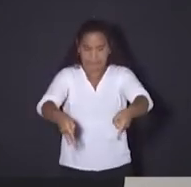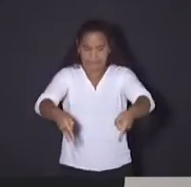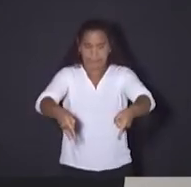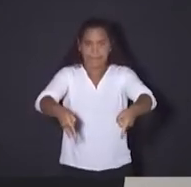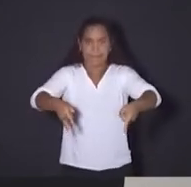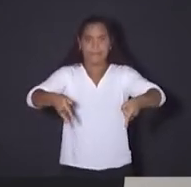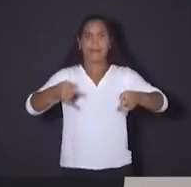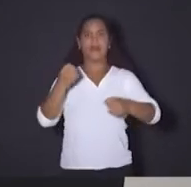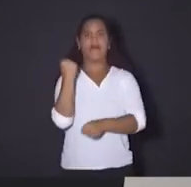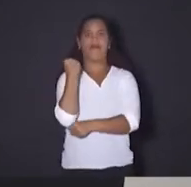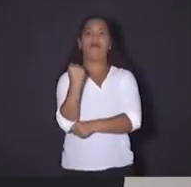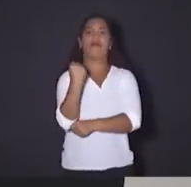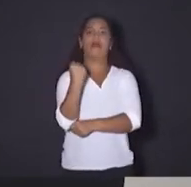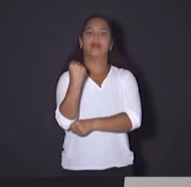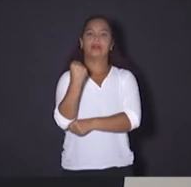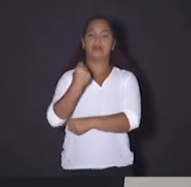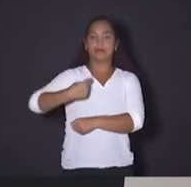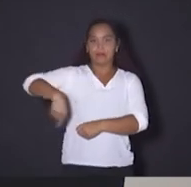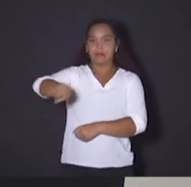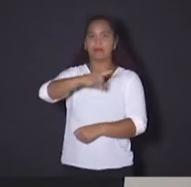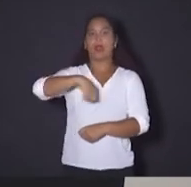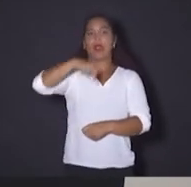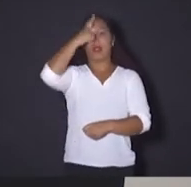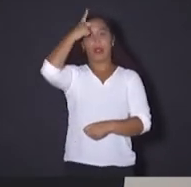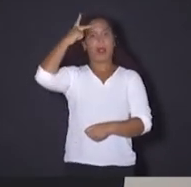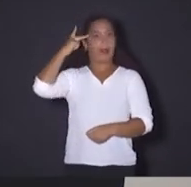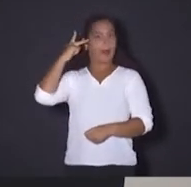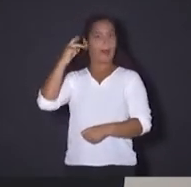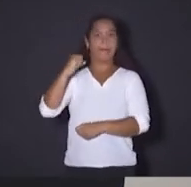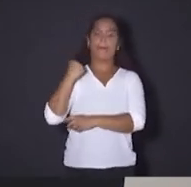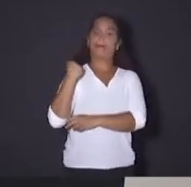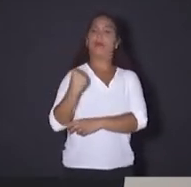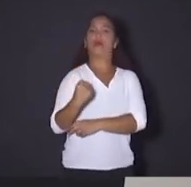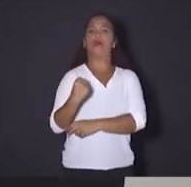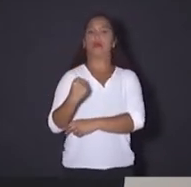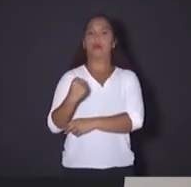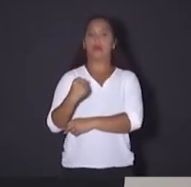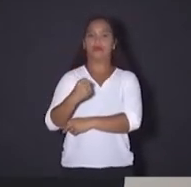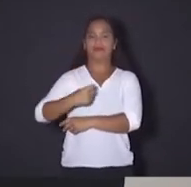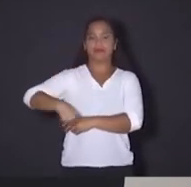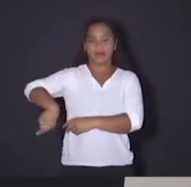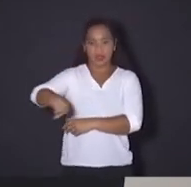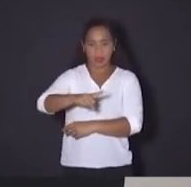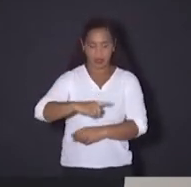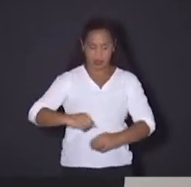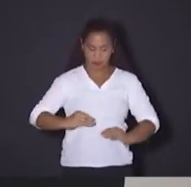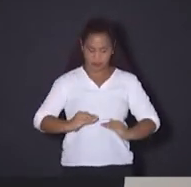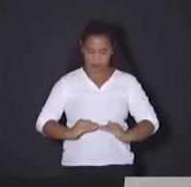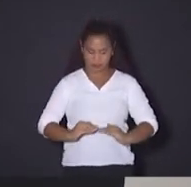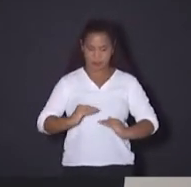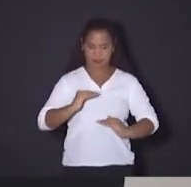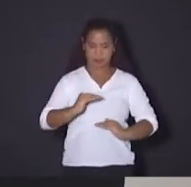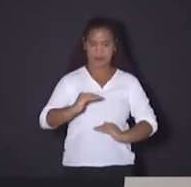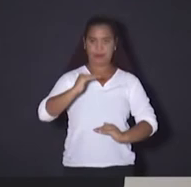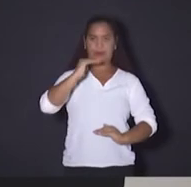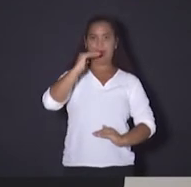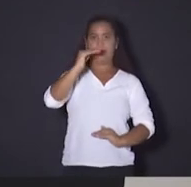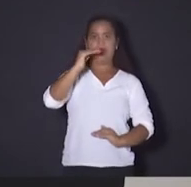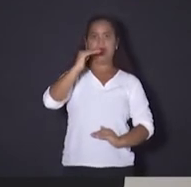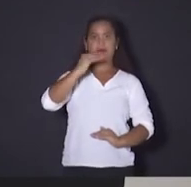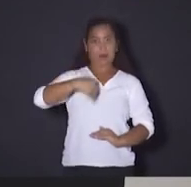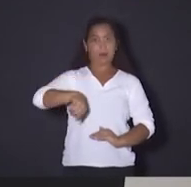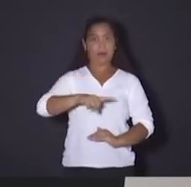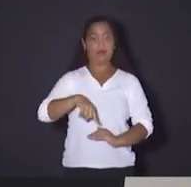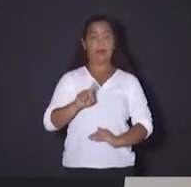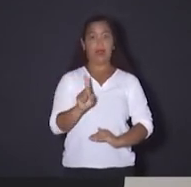somos um sujeito estratégico é essencial para a manutenção de todos os setores dessa sociedade é o